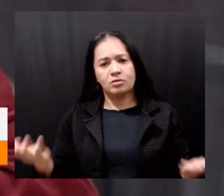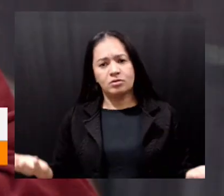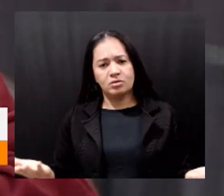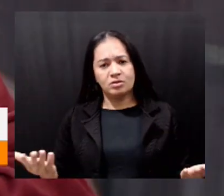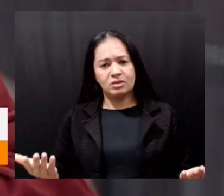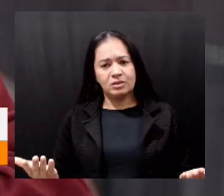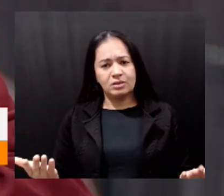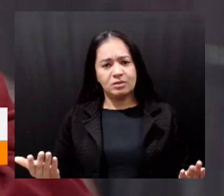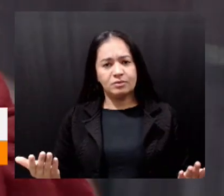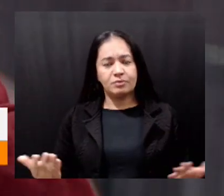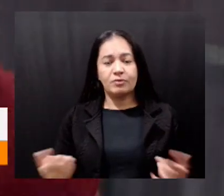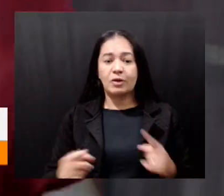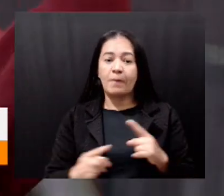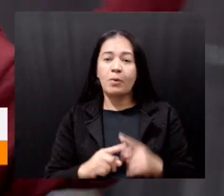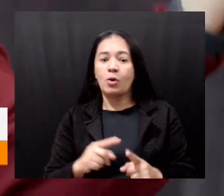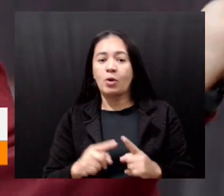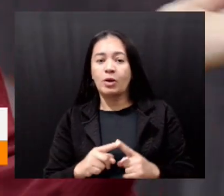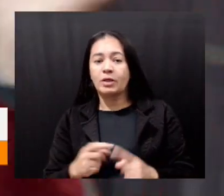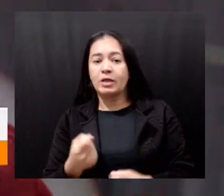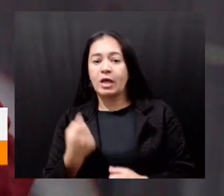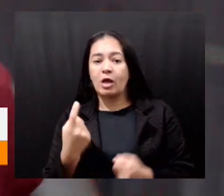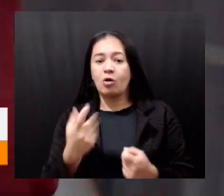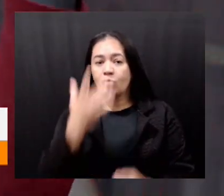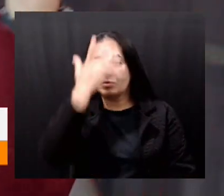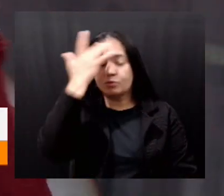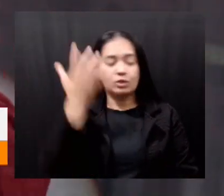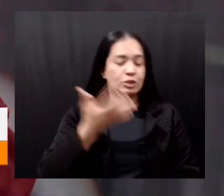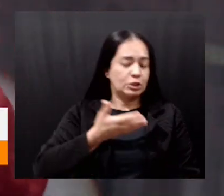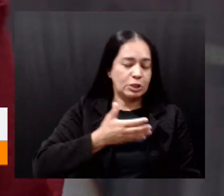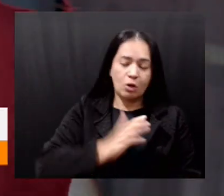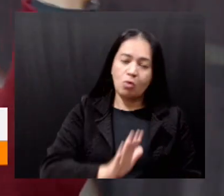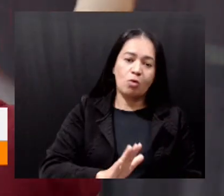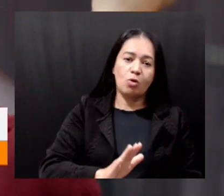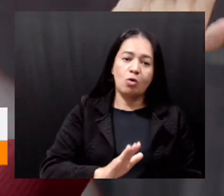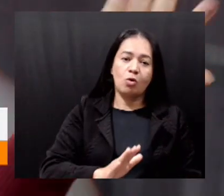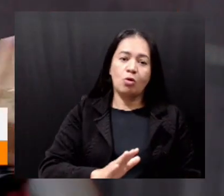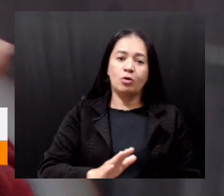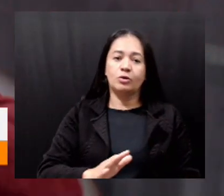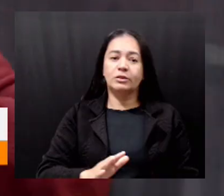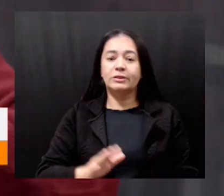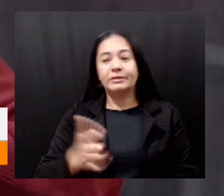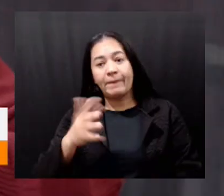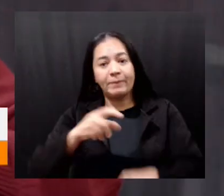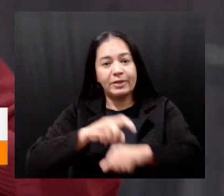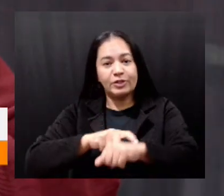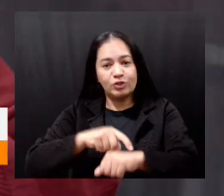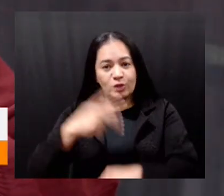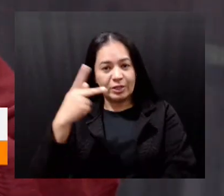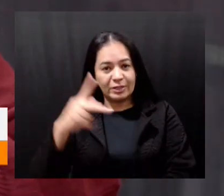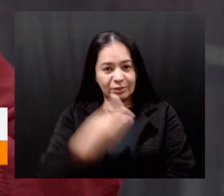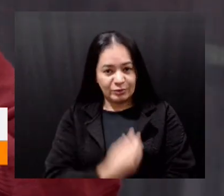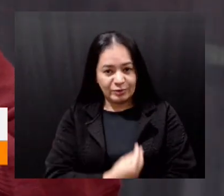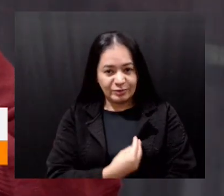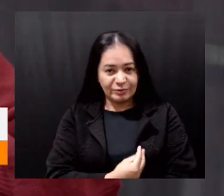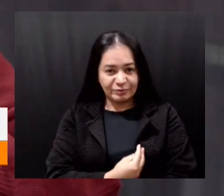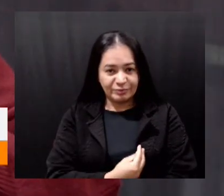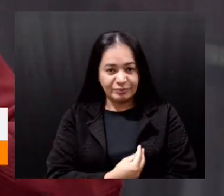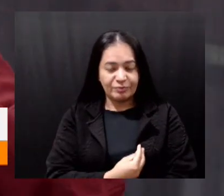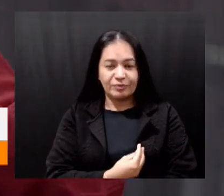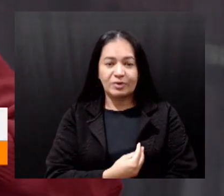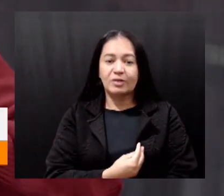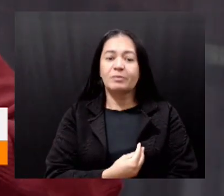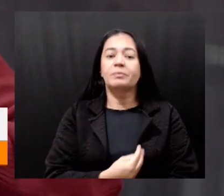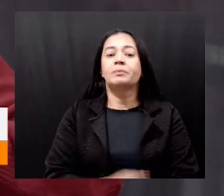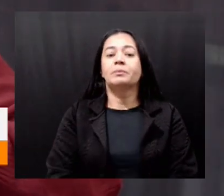de ver isso no comecinho do dia, no final do dia, porque daí você já pega o desenrolar daquela notícia ao longo do dia.